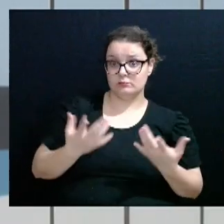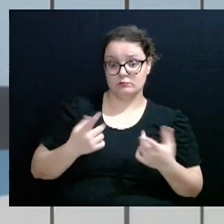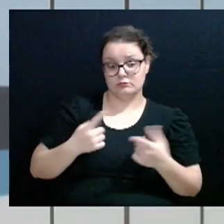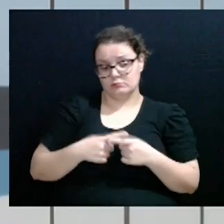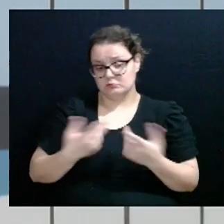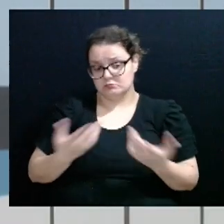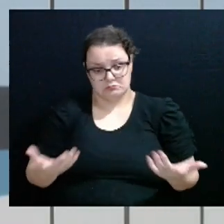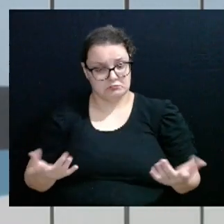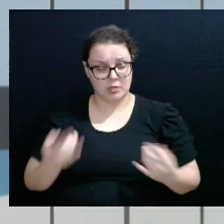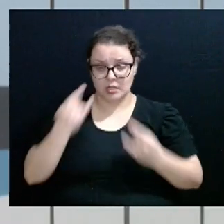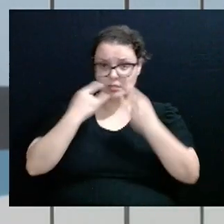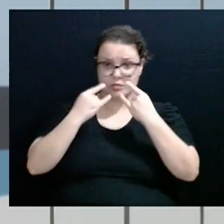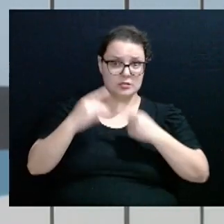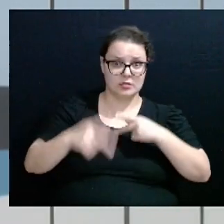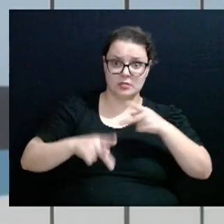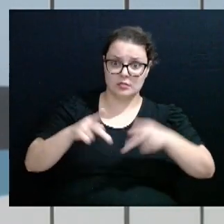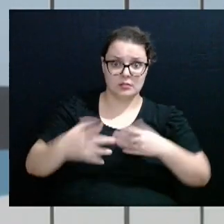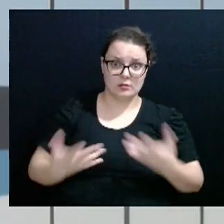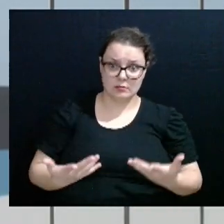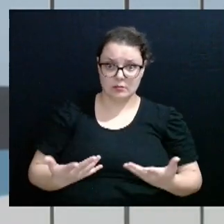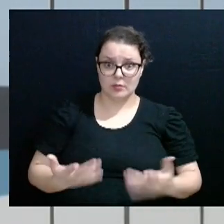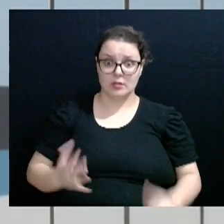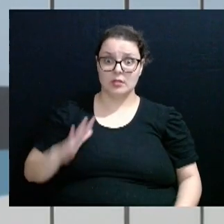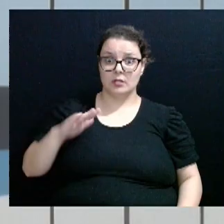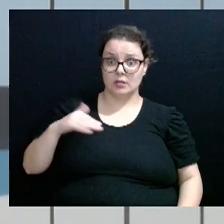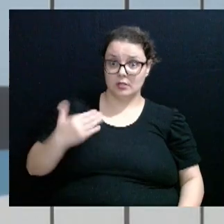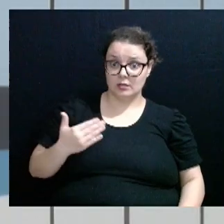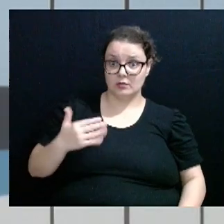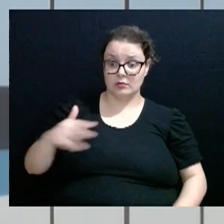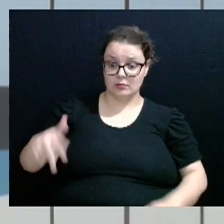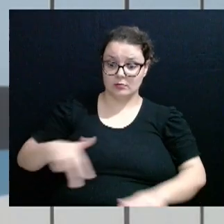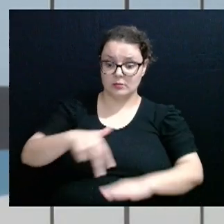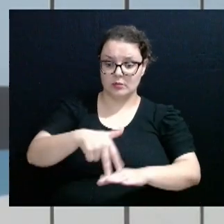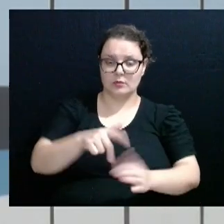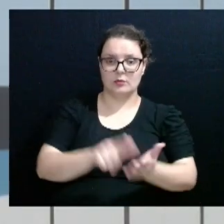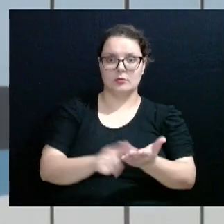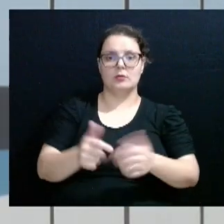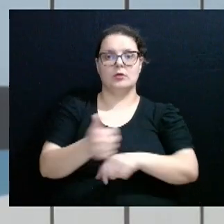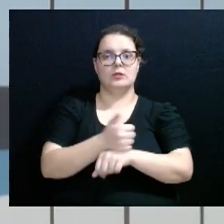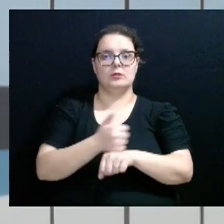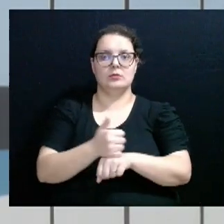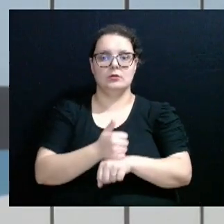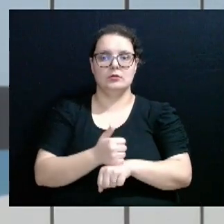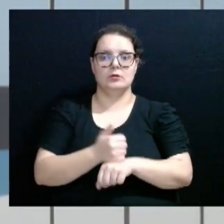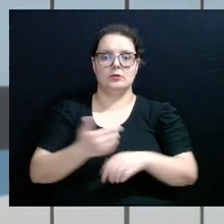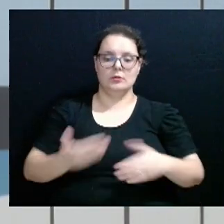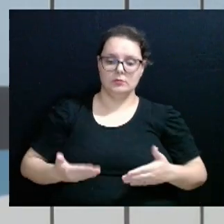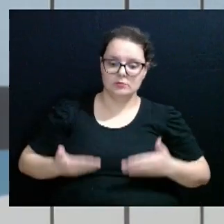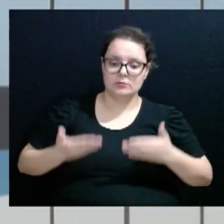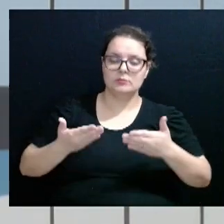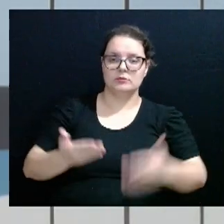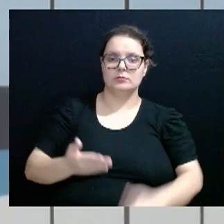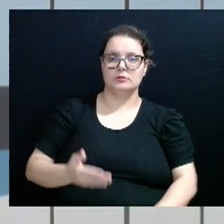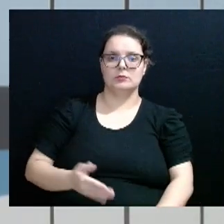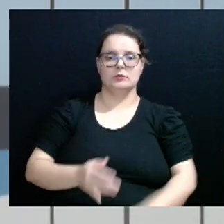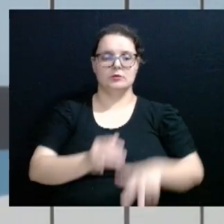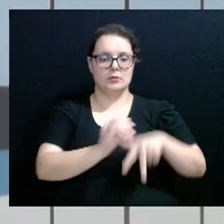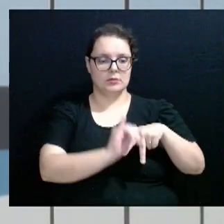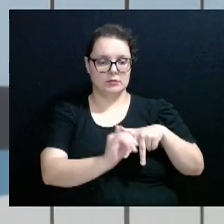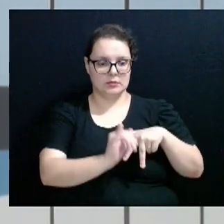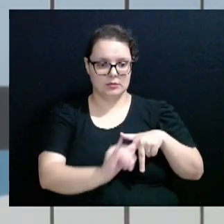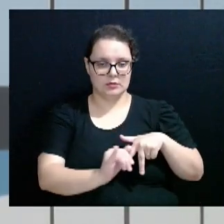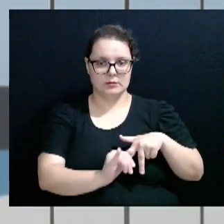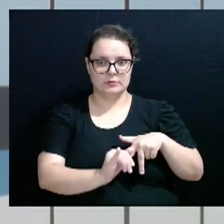público. E quando a gente traz um jornalista negro trazendo essa narrativa, a mensagem